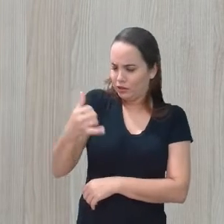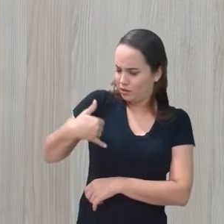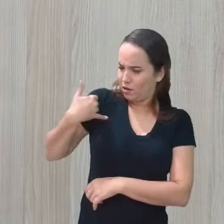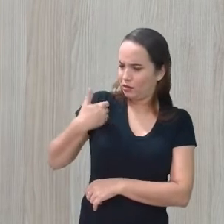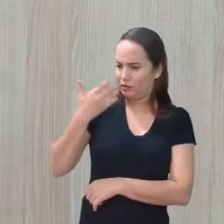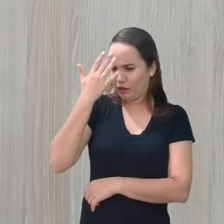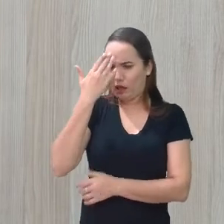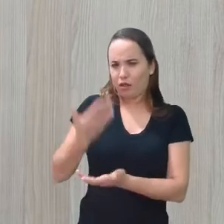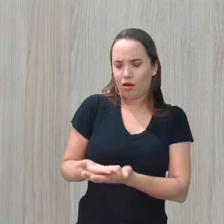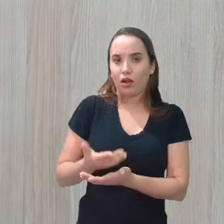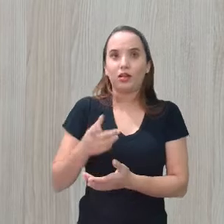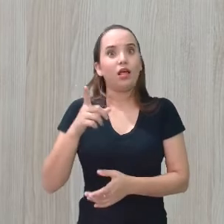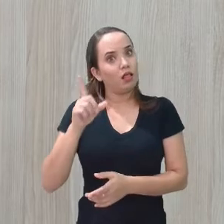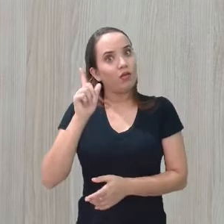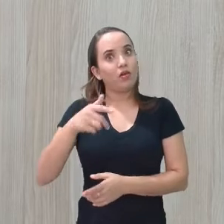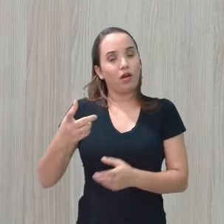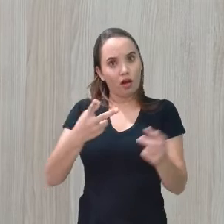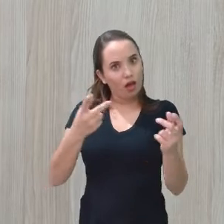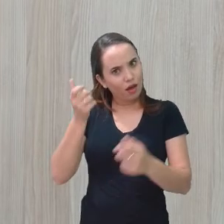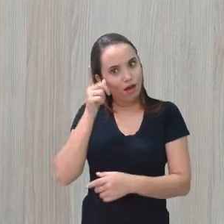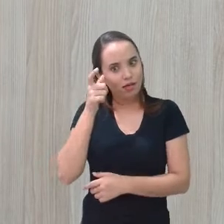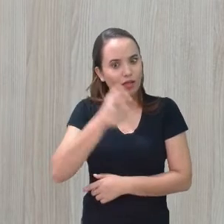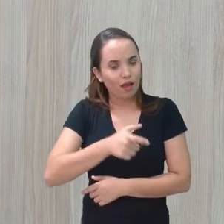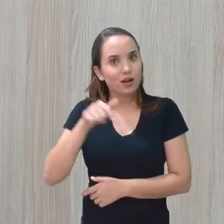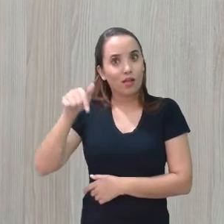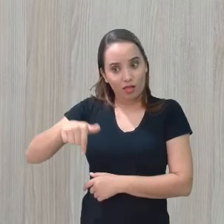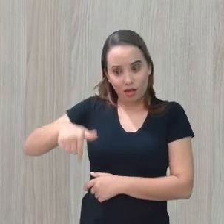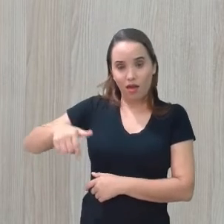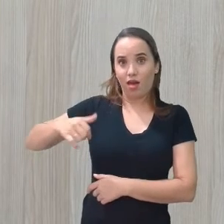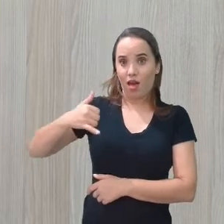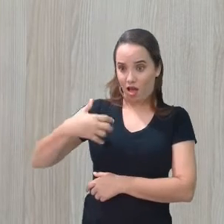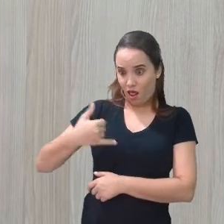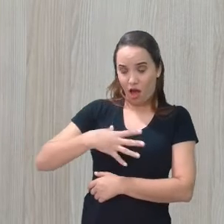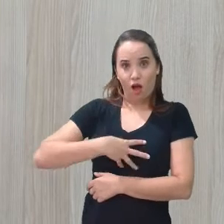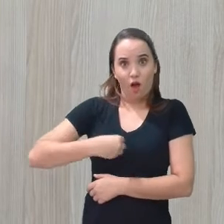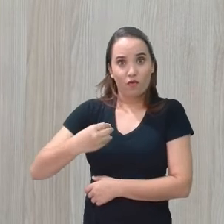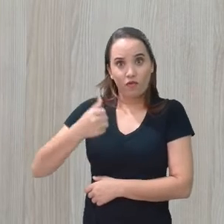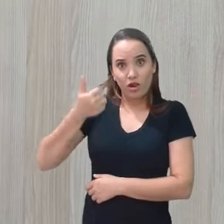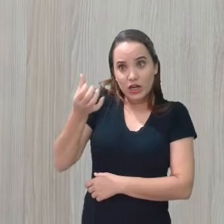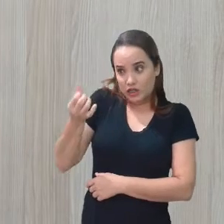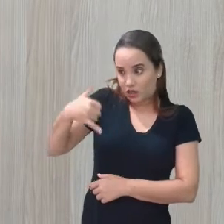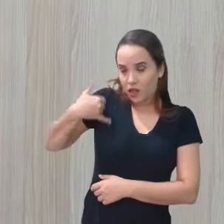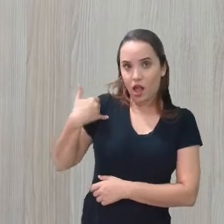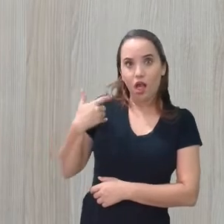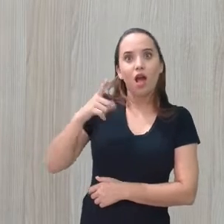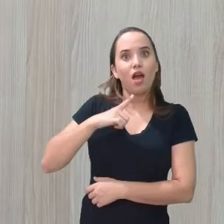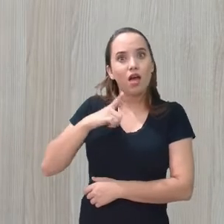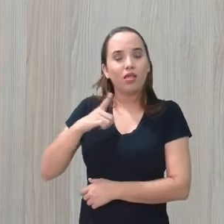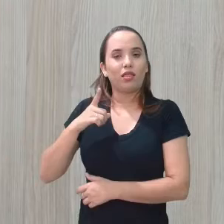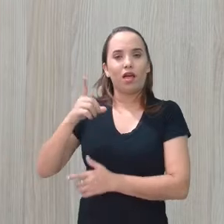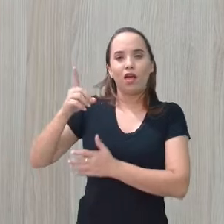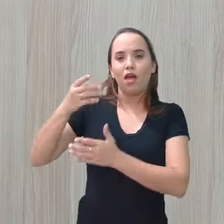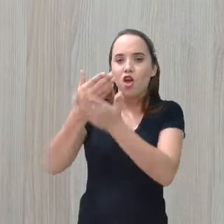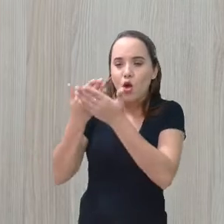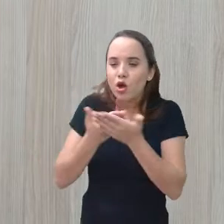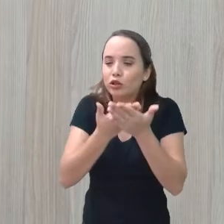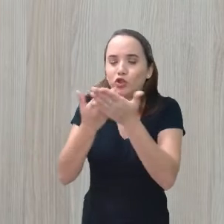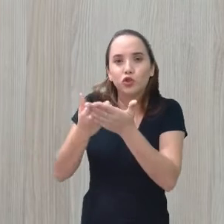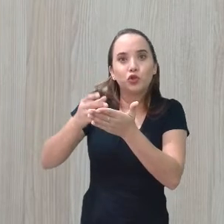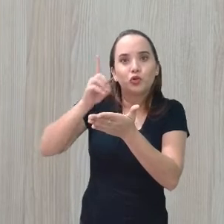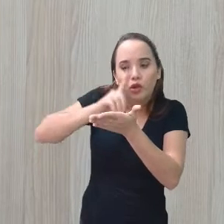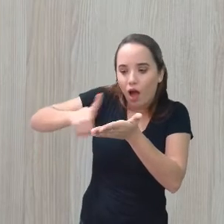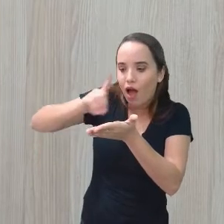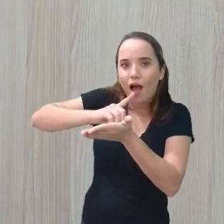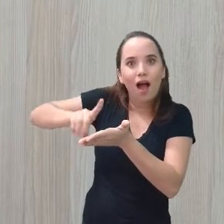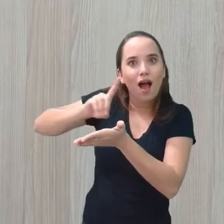bem interessante, já percebeu que através do dicionário você já pode descobrir o significado de várias palavras. Então continuem